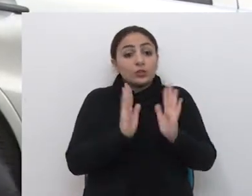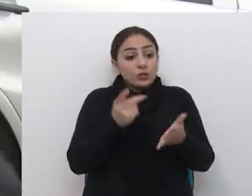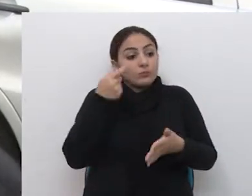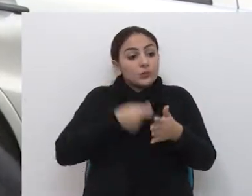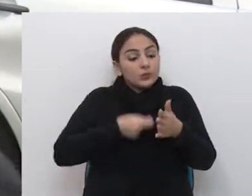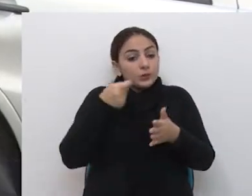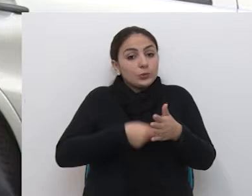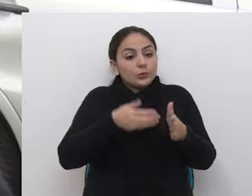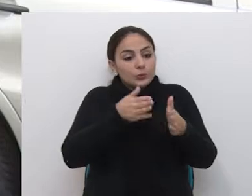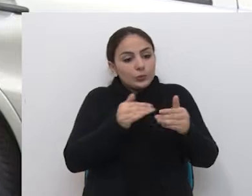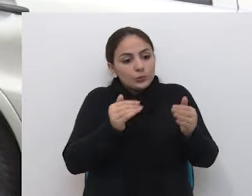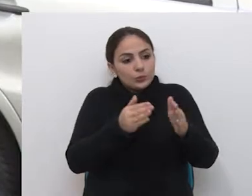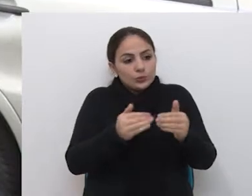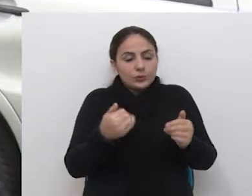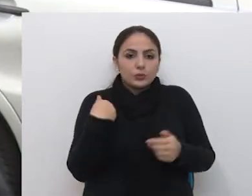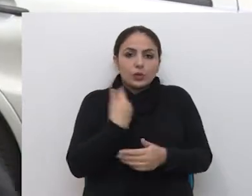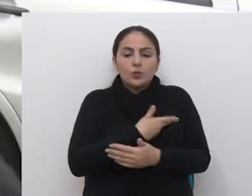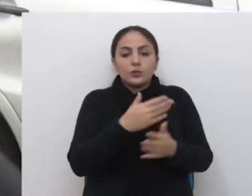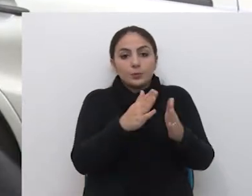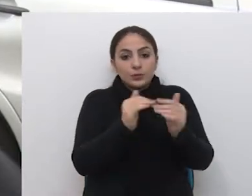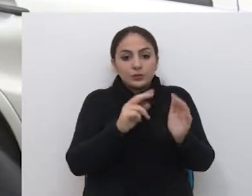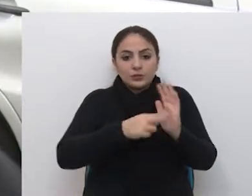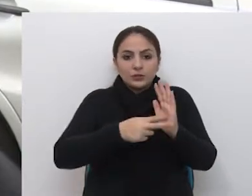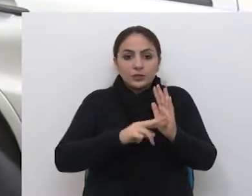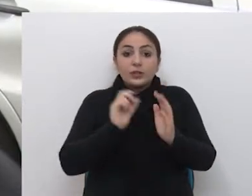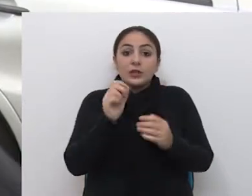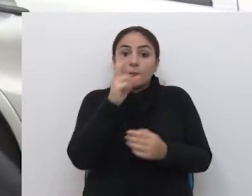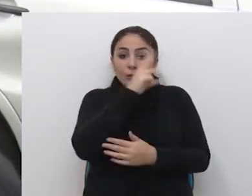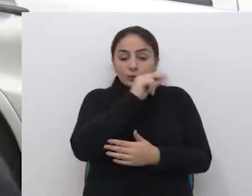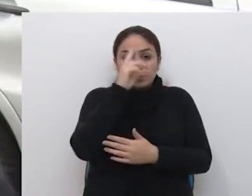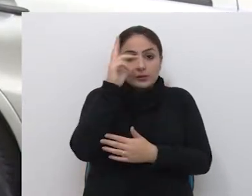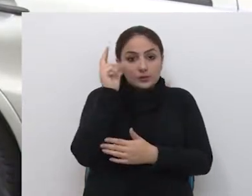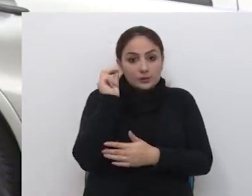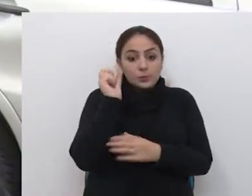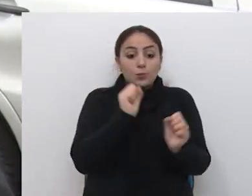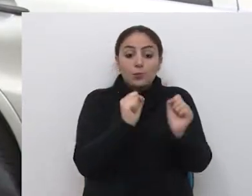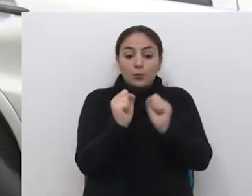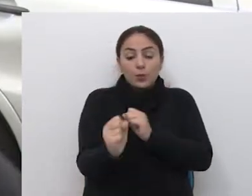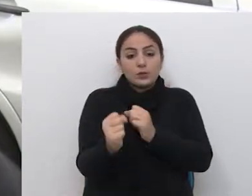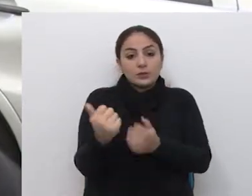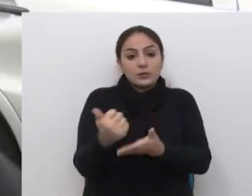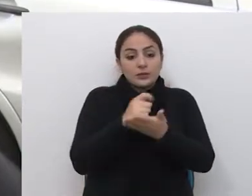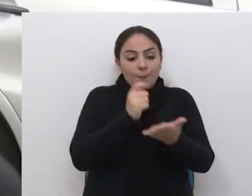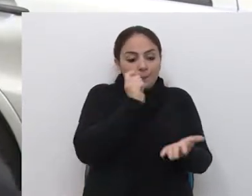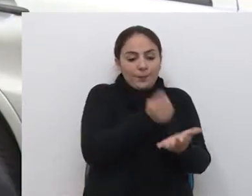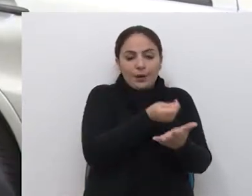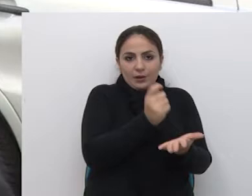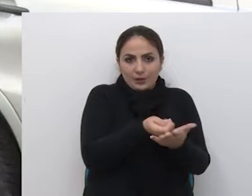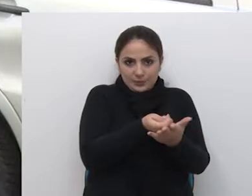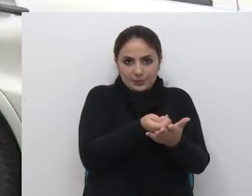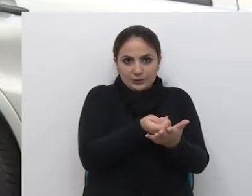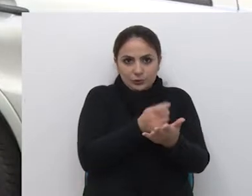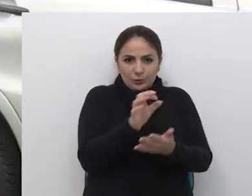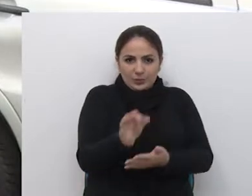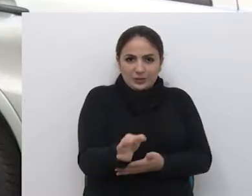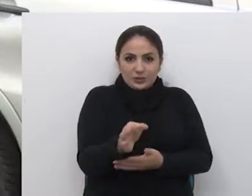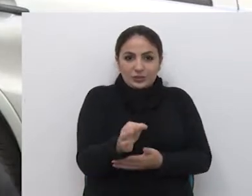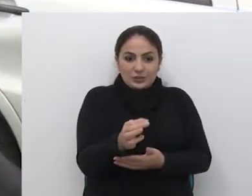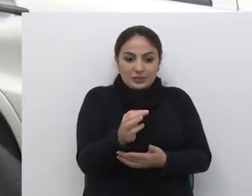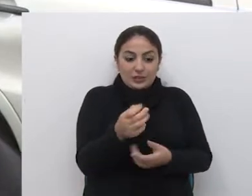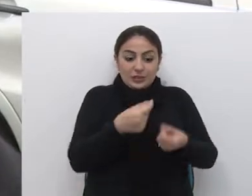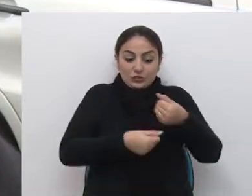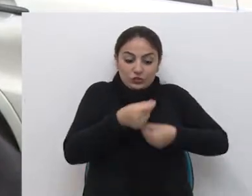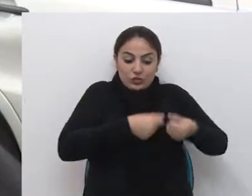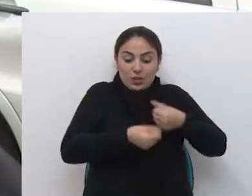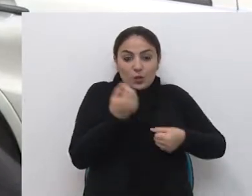é uma reivindicação antiga, o nosso pedido do sindicato, que o Executivo Municipal possa trazer o pagamento do Vale Transporte hoje